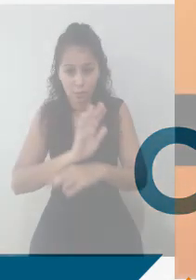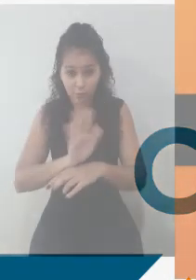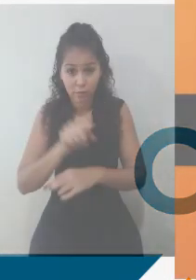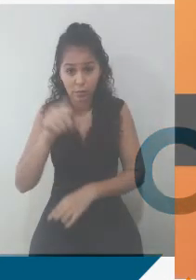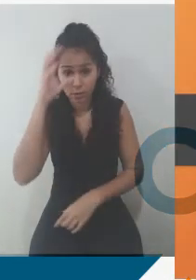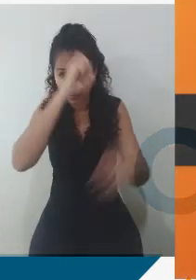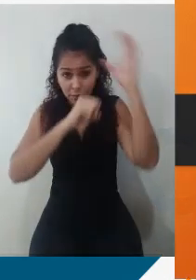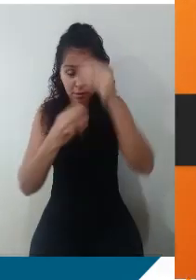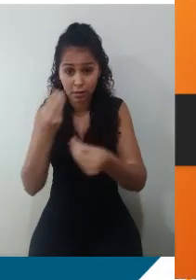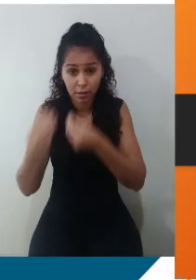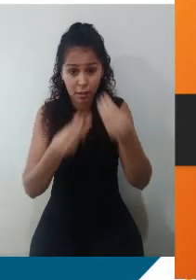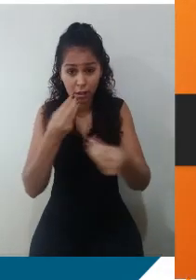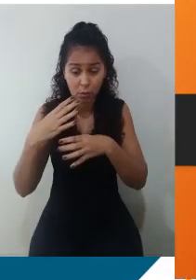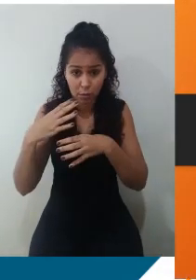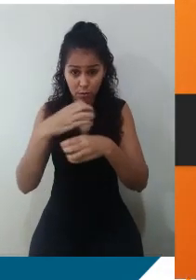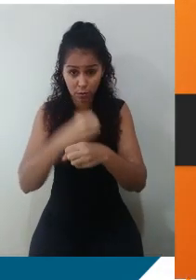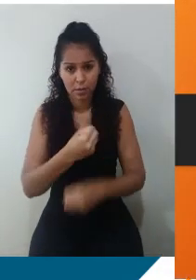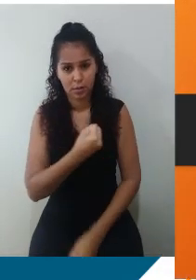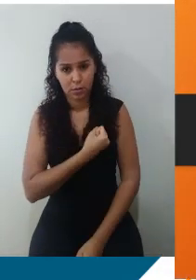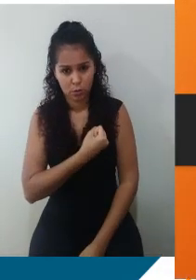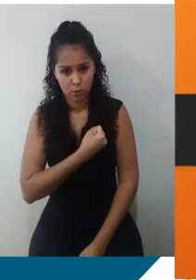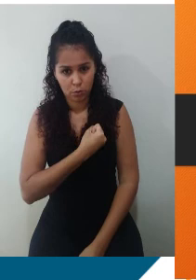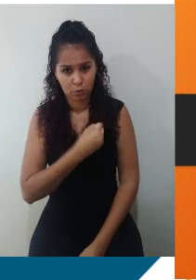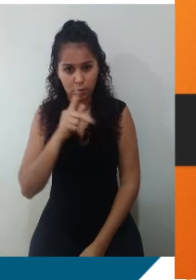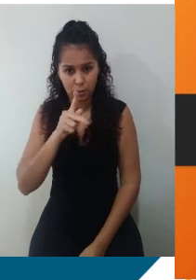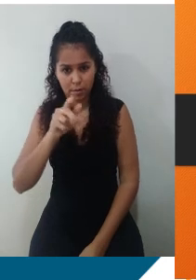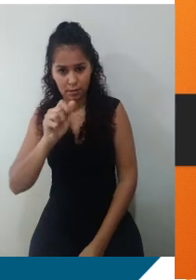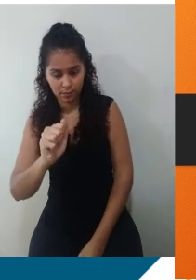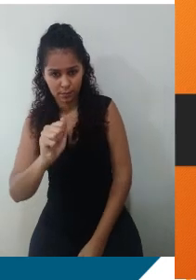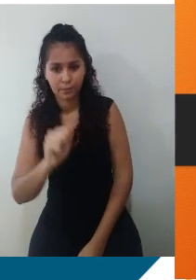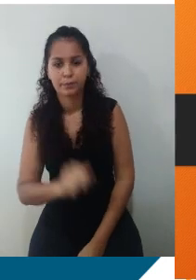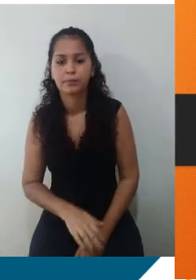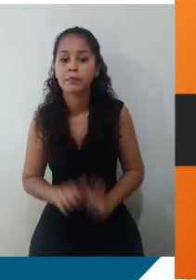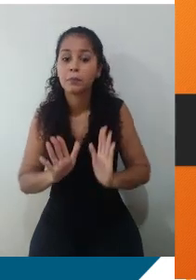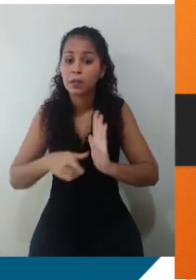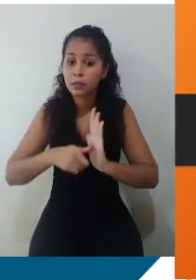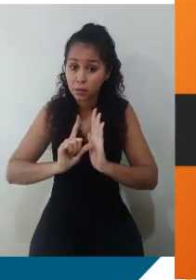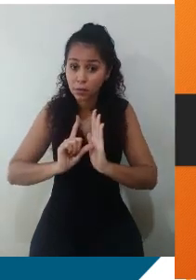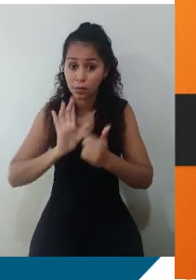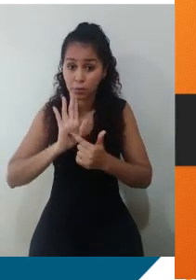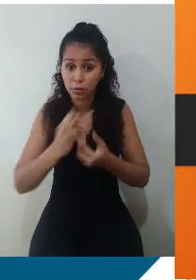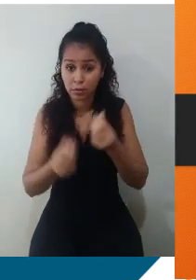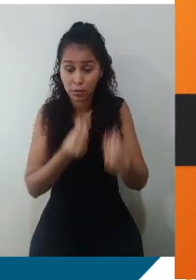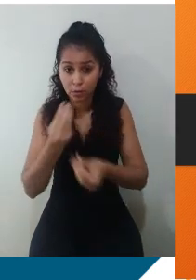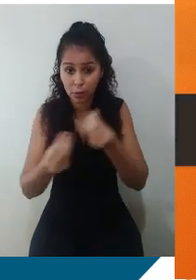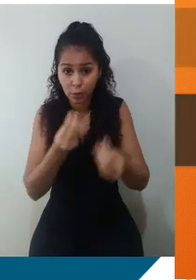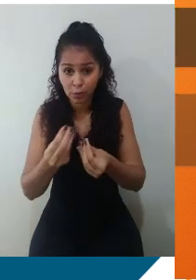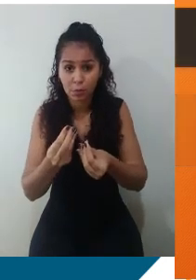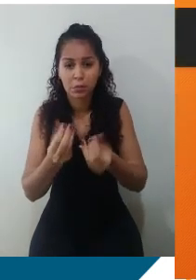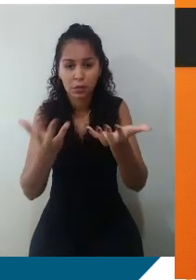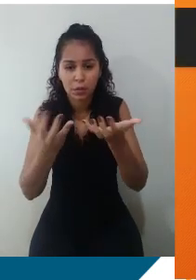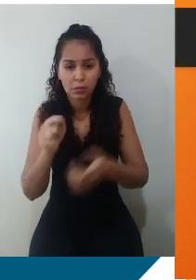Nesse vídeo você vai aprender uma técnica alternativa para somar números quando eles formam uma progressão aritmética. Mas antes de te mostrar essa técnica,